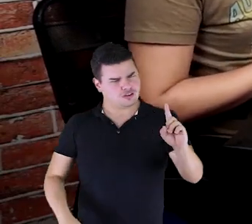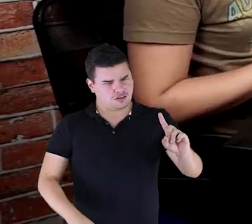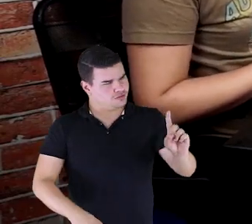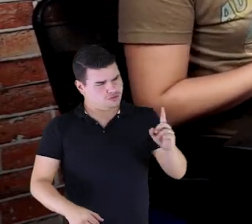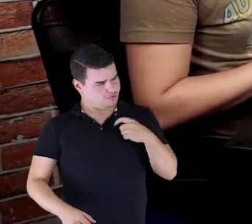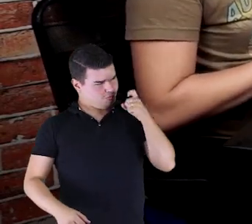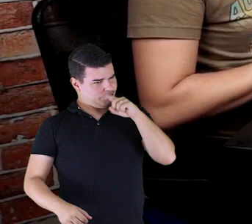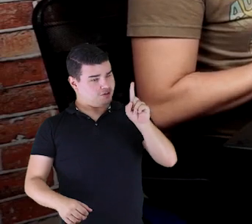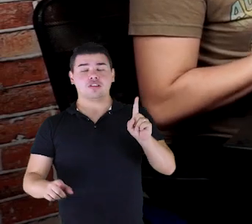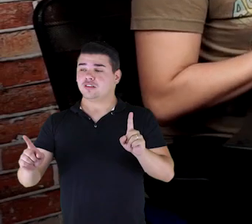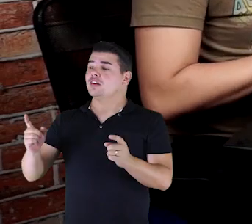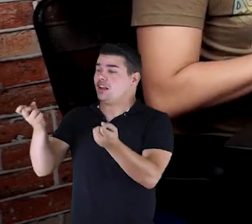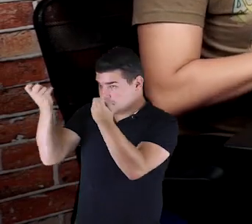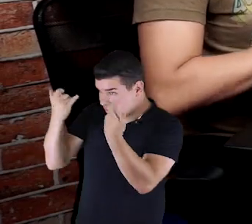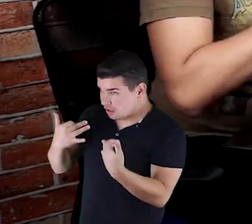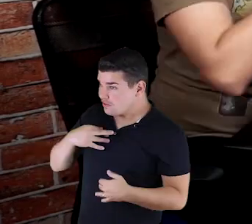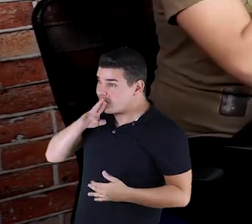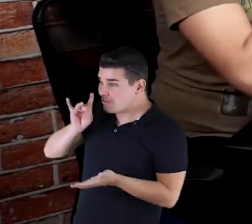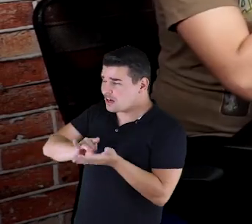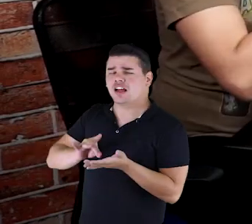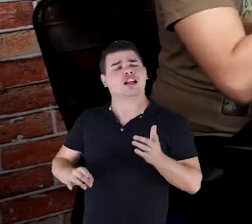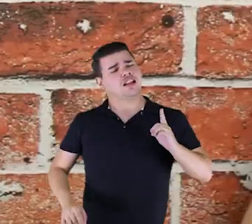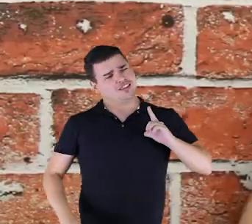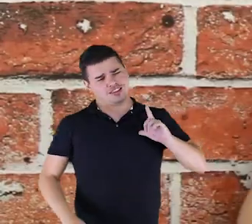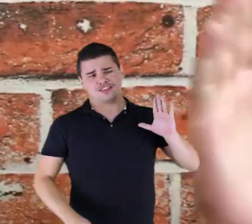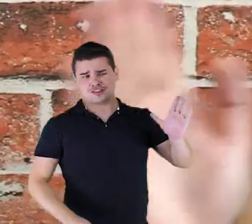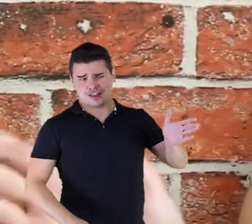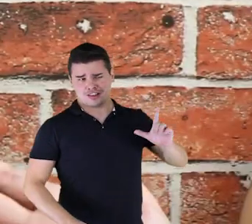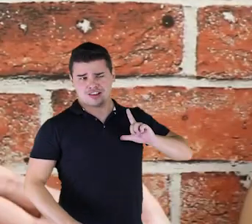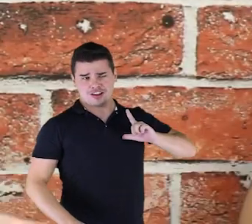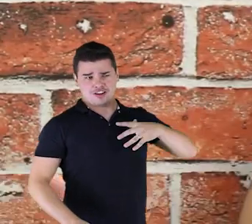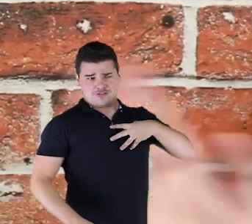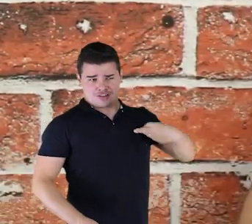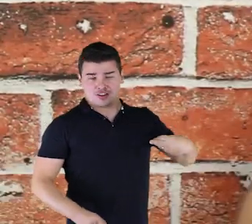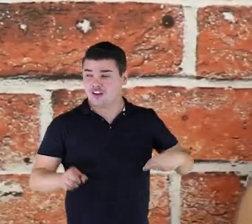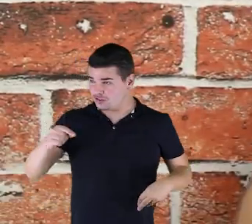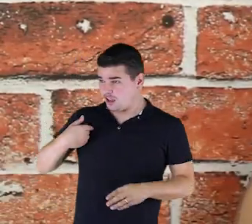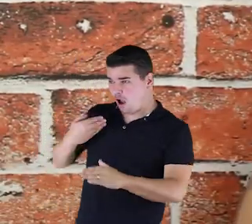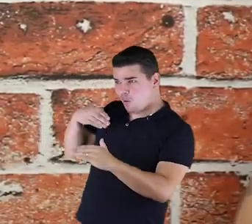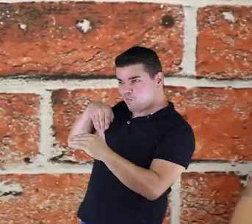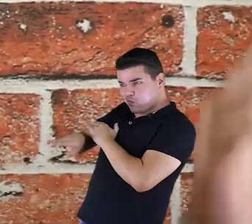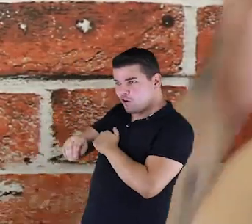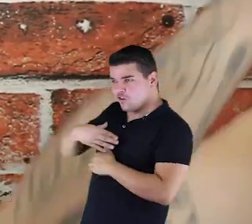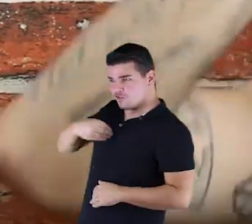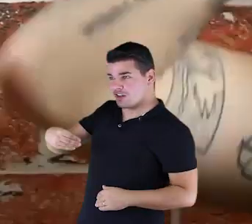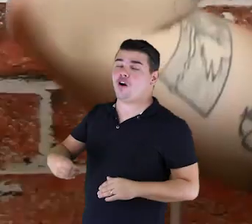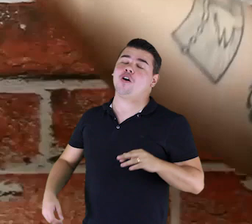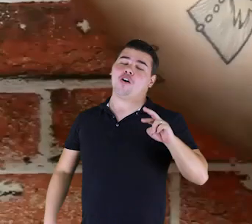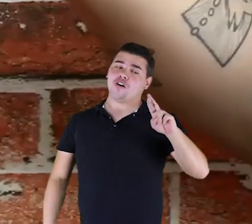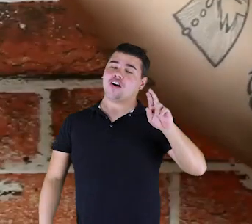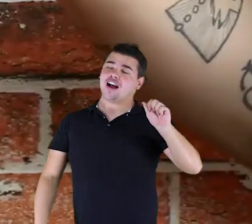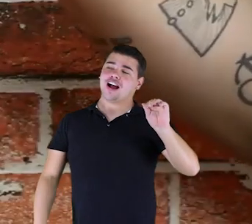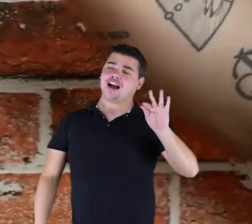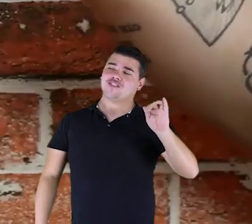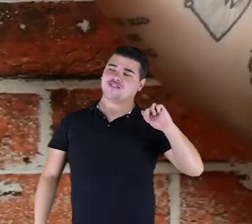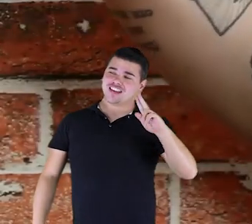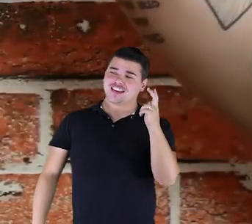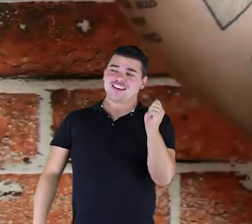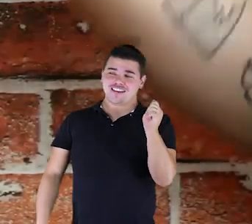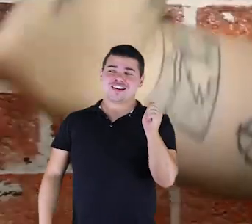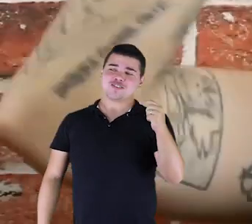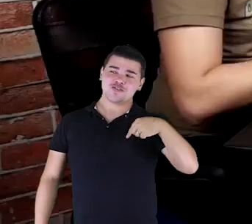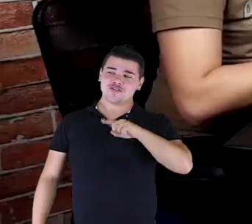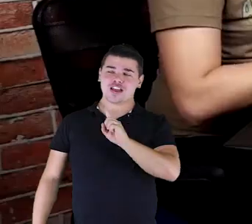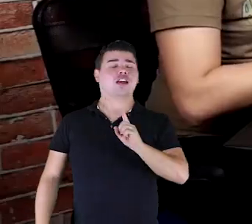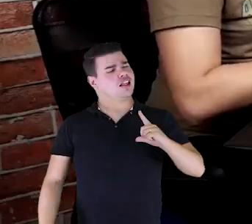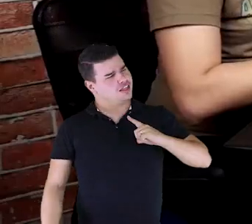falar, responde a verdade. Não. Assim, ela tem um filho. Ah, ninguém falou que comeu o filho dela. O Rafinha, não veio hoje. Ela tem um filho. Bota o peru